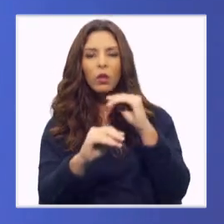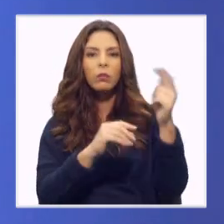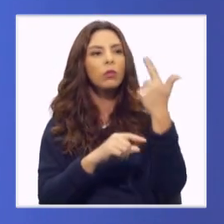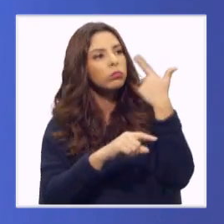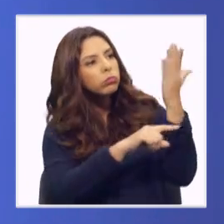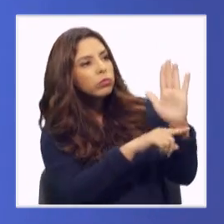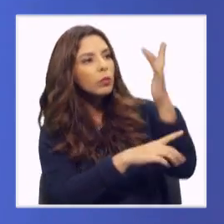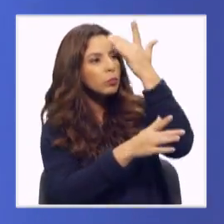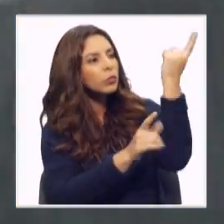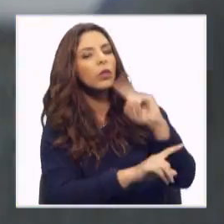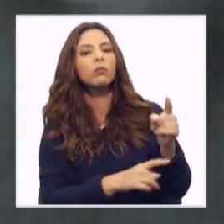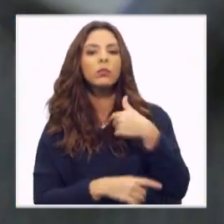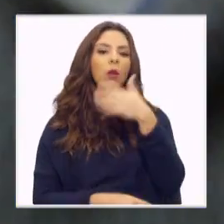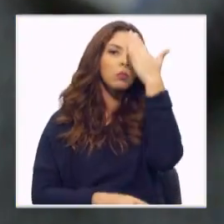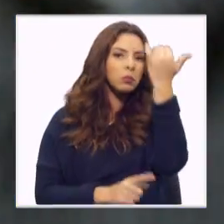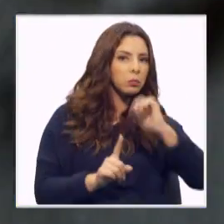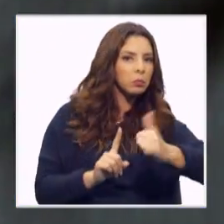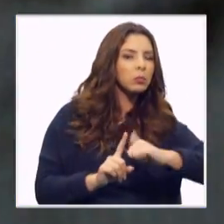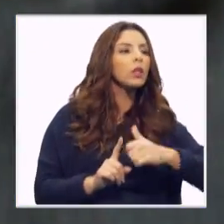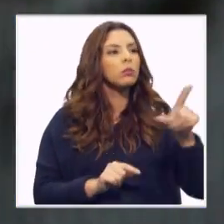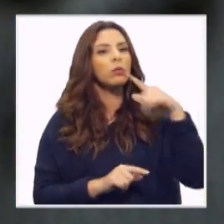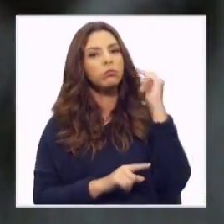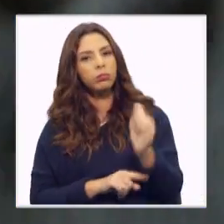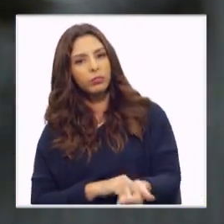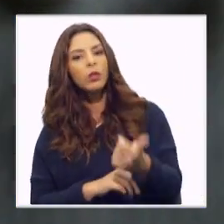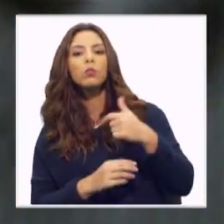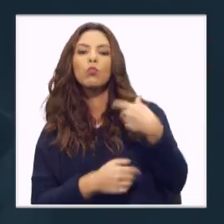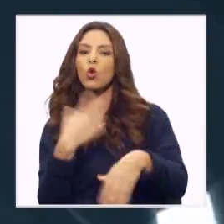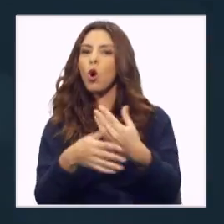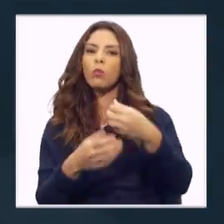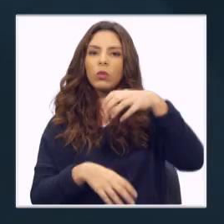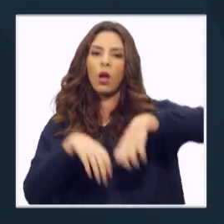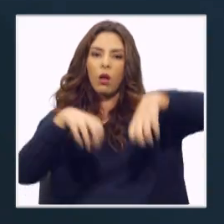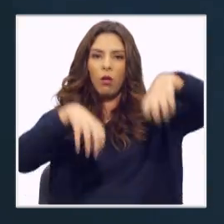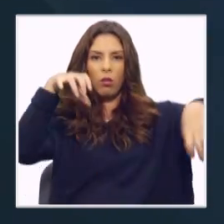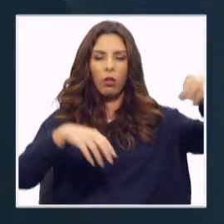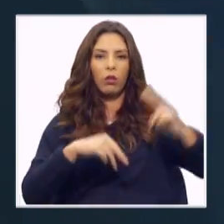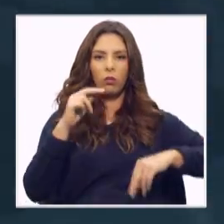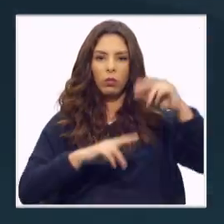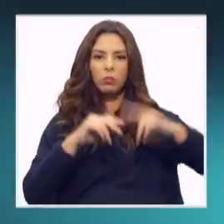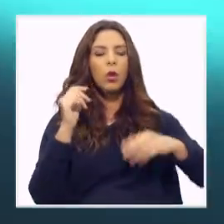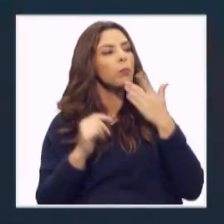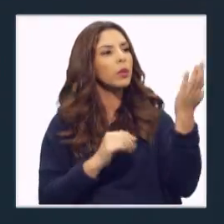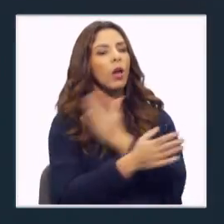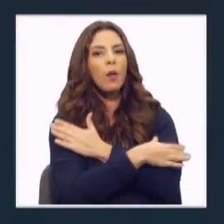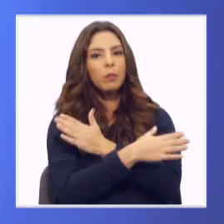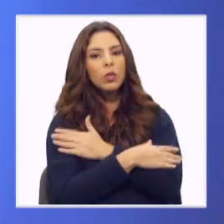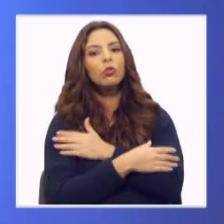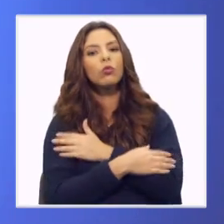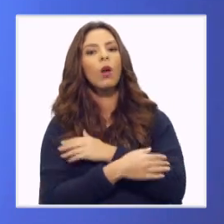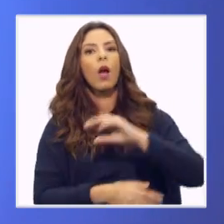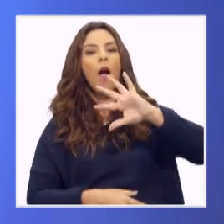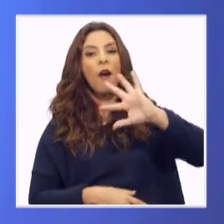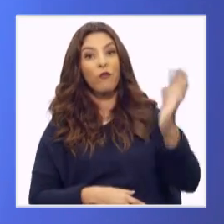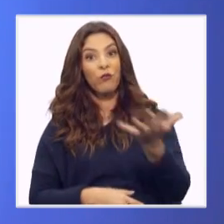ver o que ela achava e alguns edifícios, e depois a partir daí comecei a desenvolver o resto da cidade. Tive que pedir ajuda a uns amigos, tive